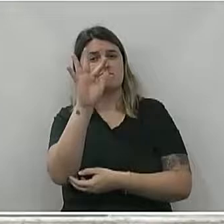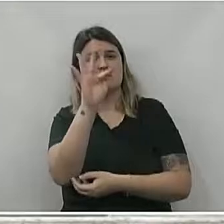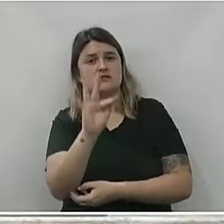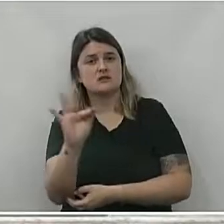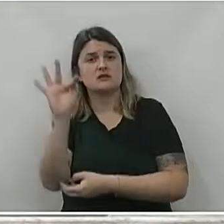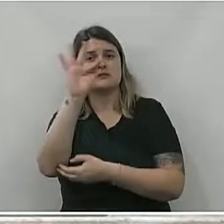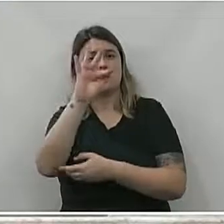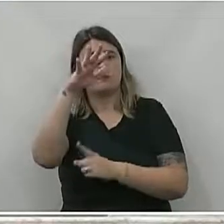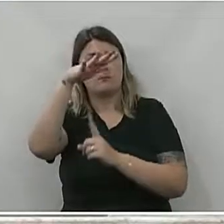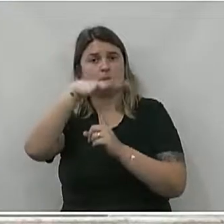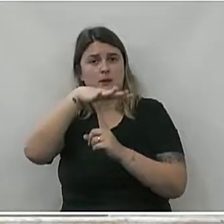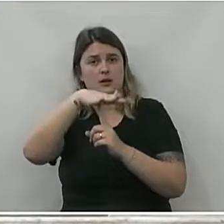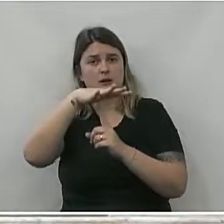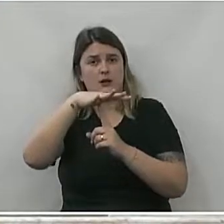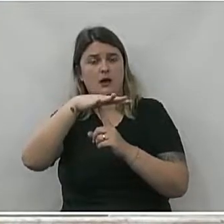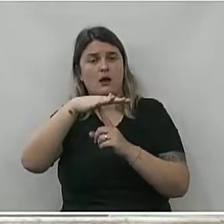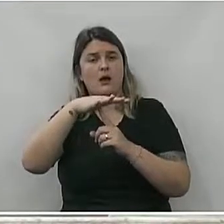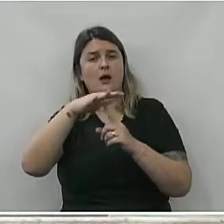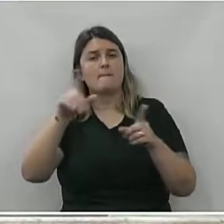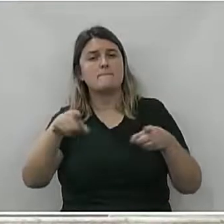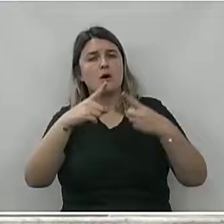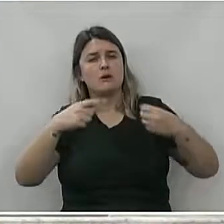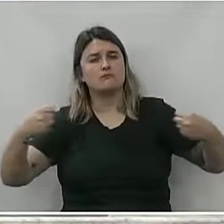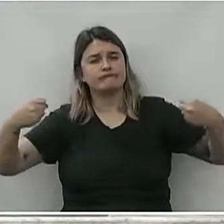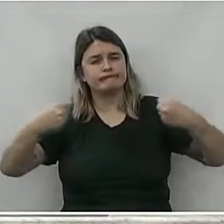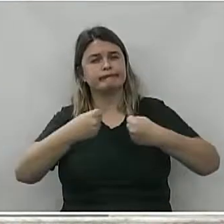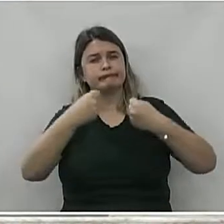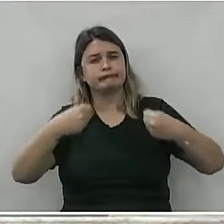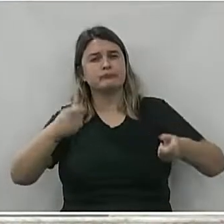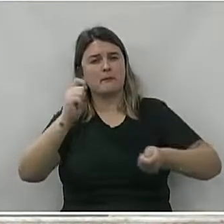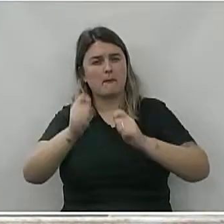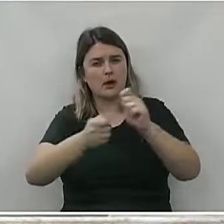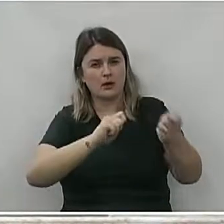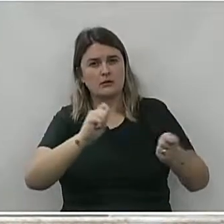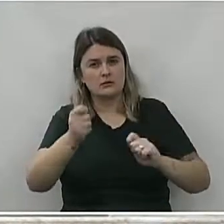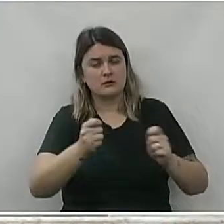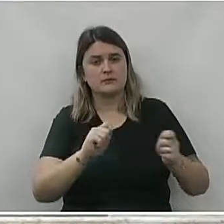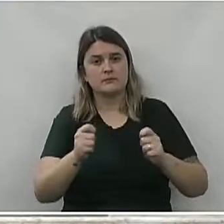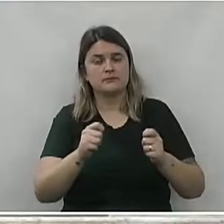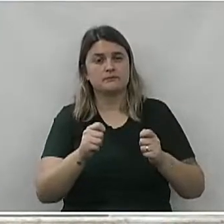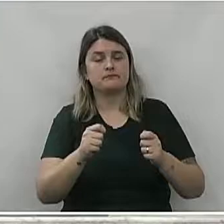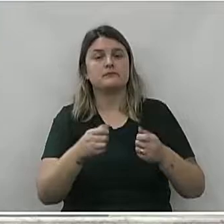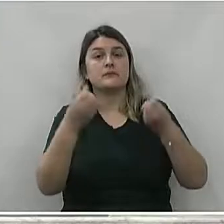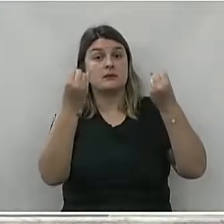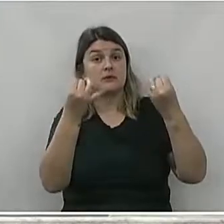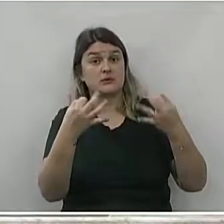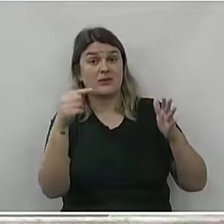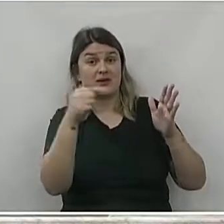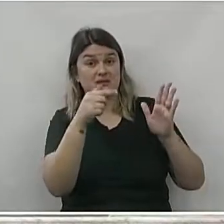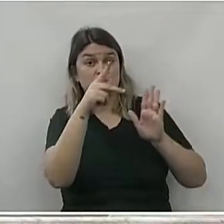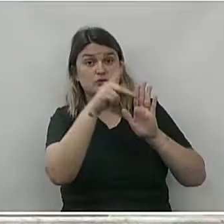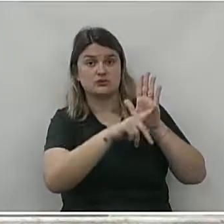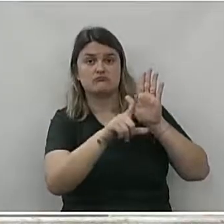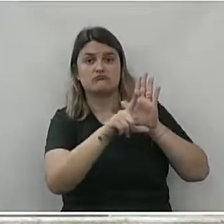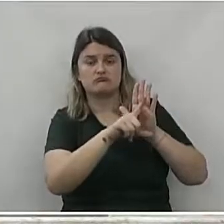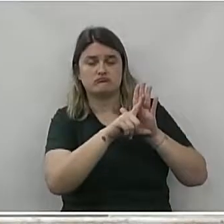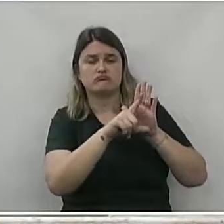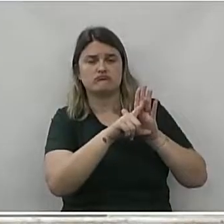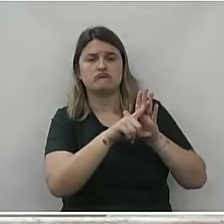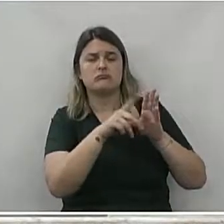Federação Paranaense de Fanfarras e Bandas. Fundamentação. O projeto de lei é legal e